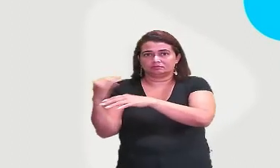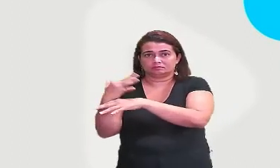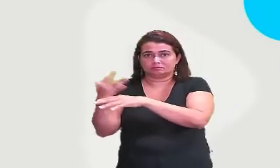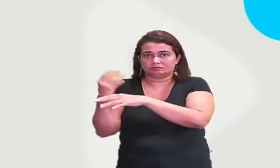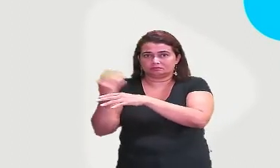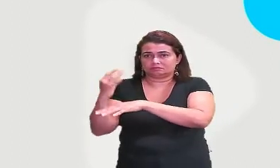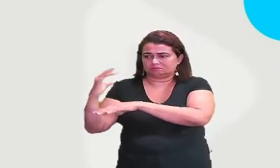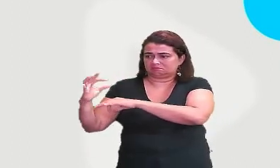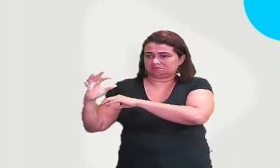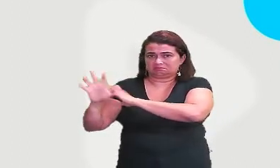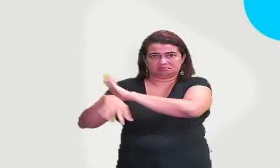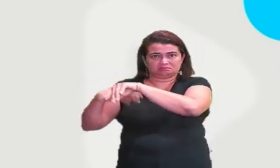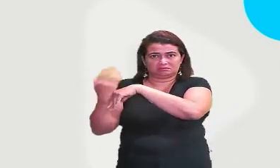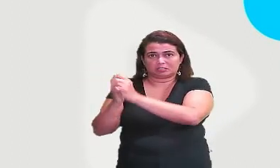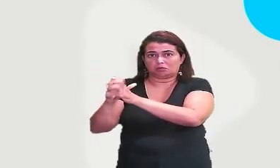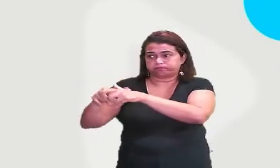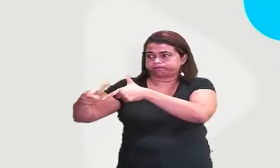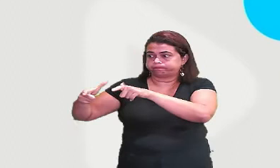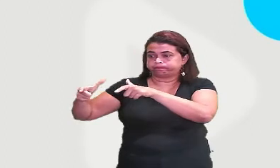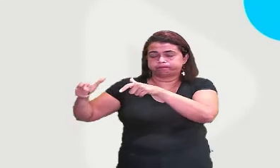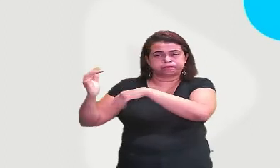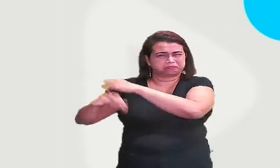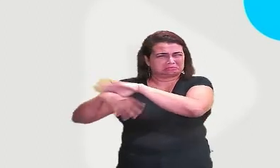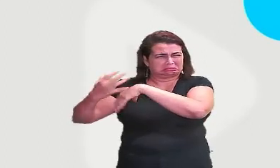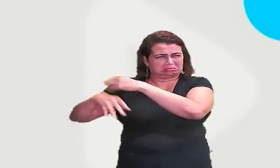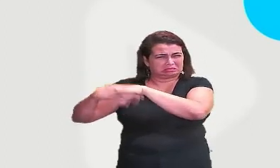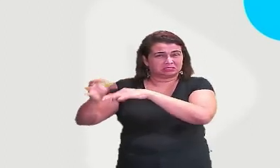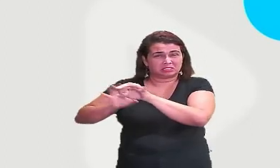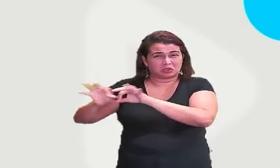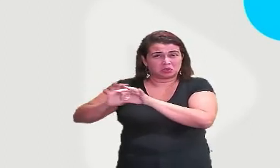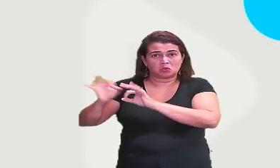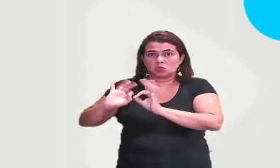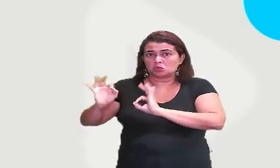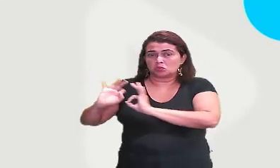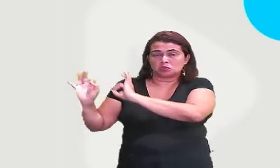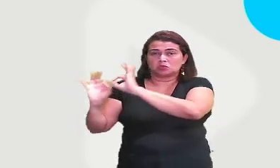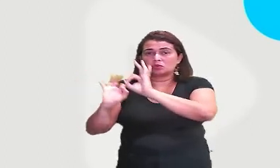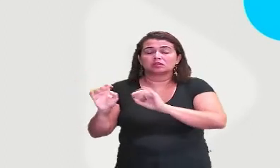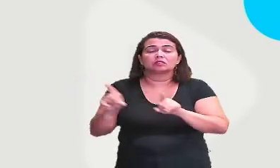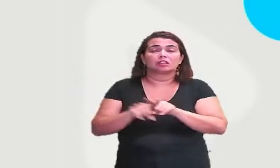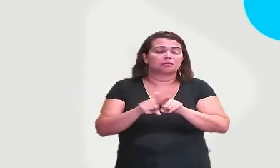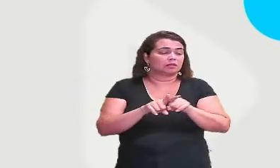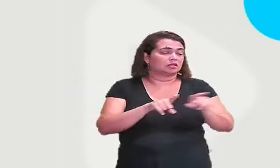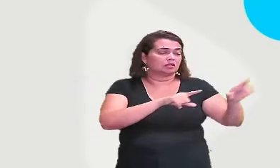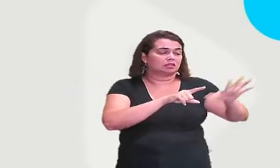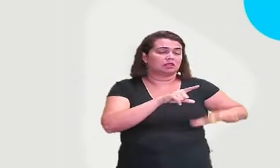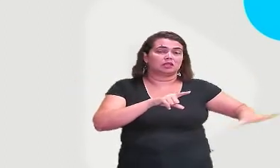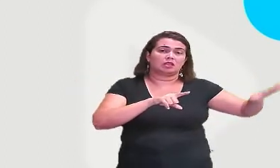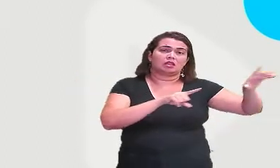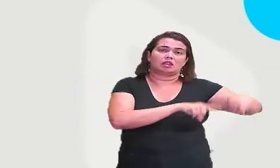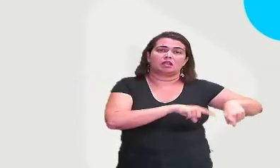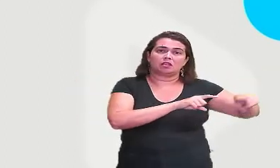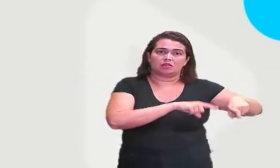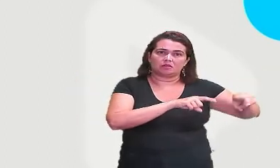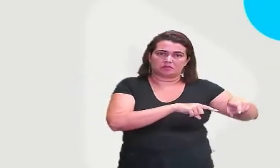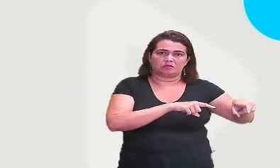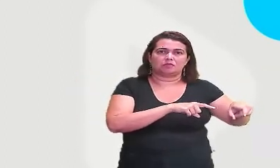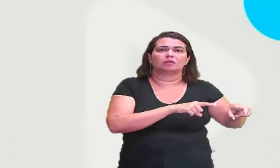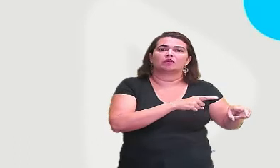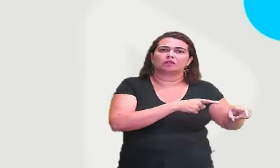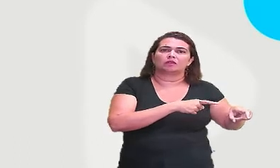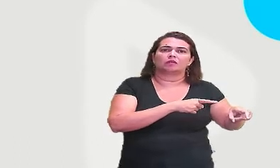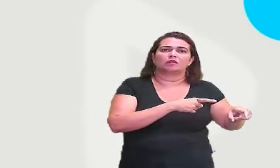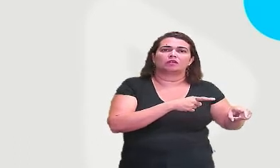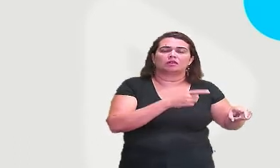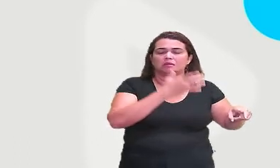com algumas áreas rurais, sendo exploradas inadequadamente. Mas o progresso também ofereceu